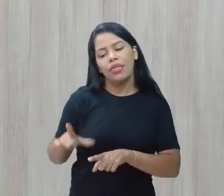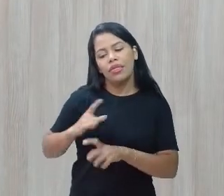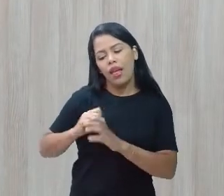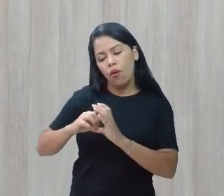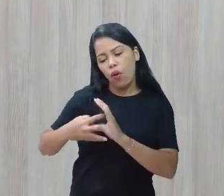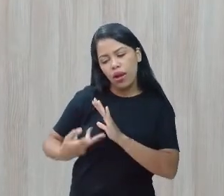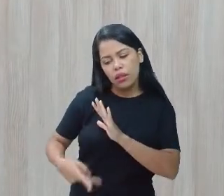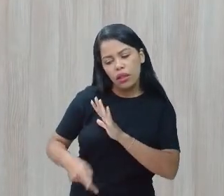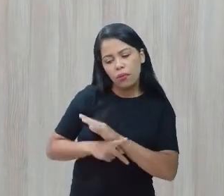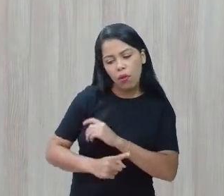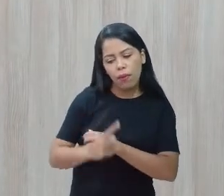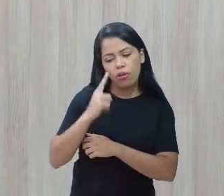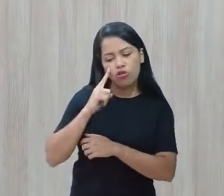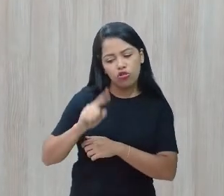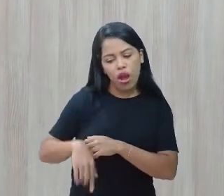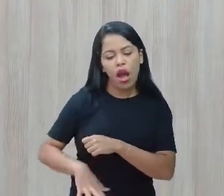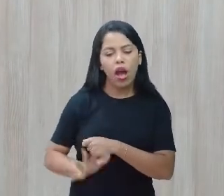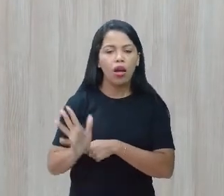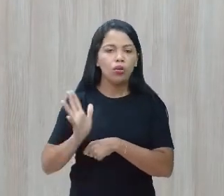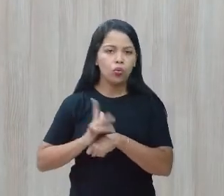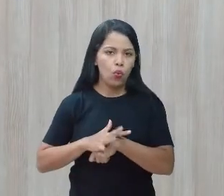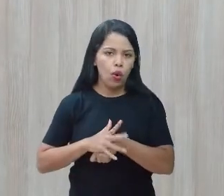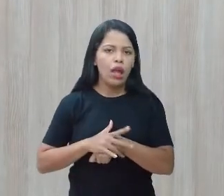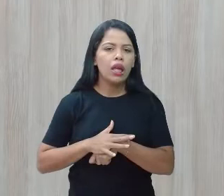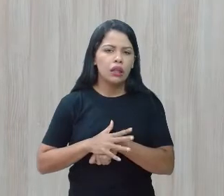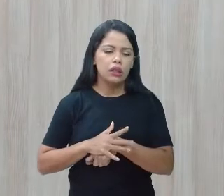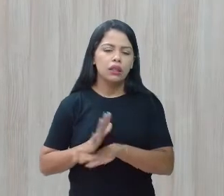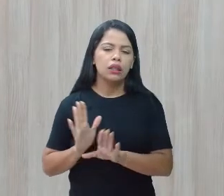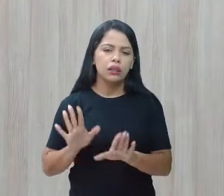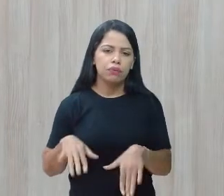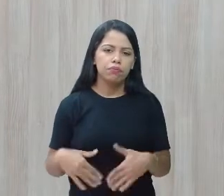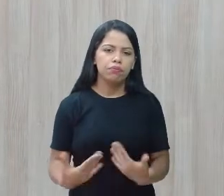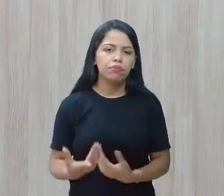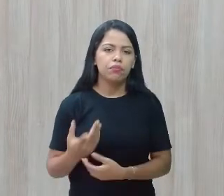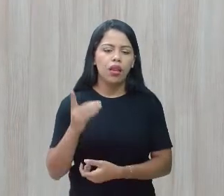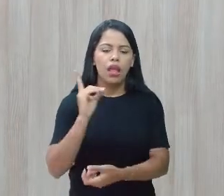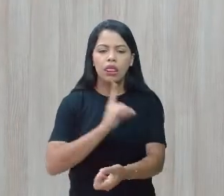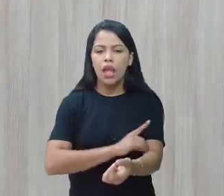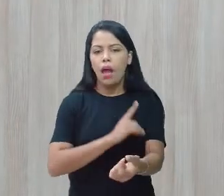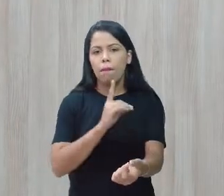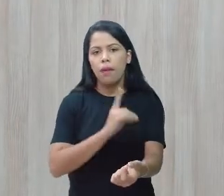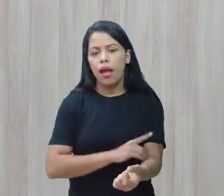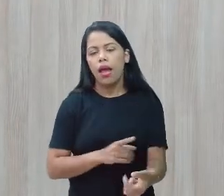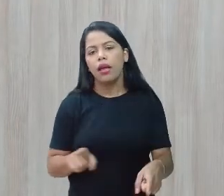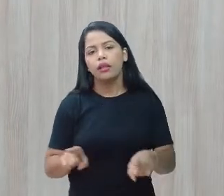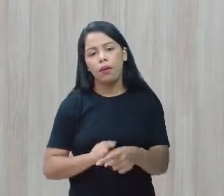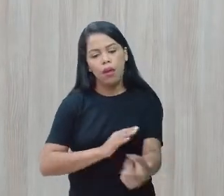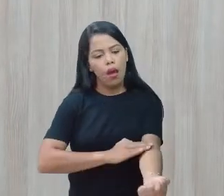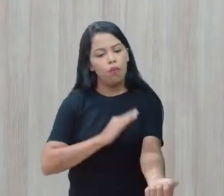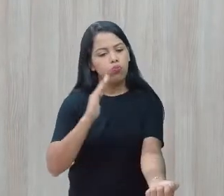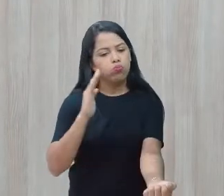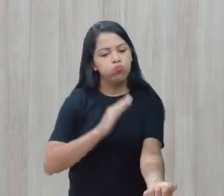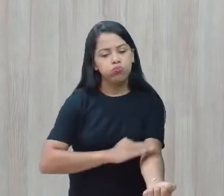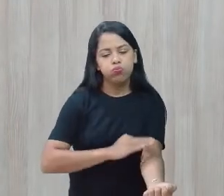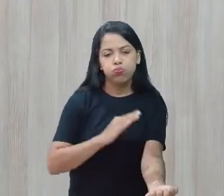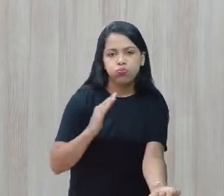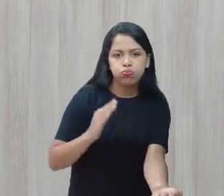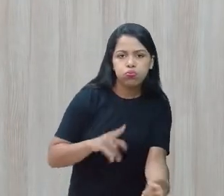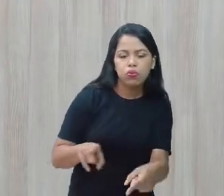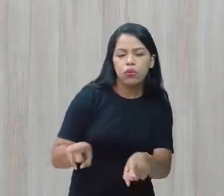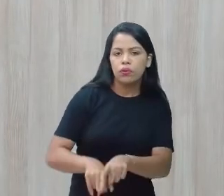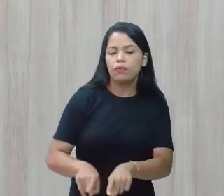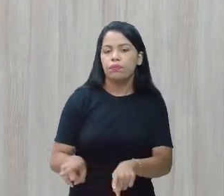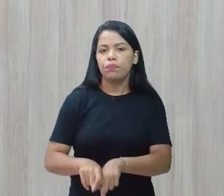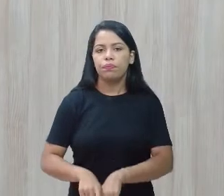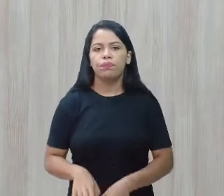gente classificar como doença. E aí a questão da diabetes, né, a questão da hipertensão, a